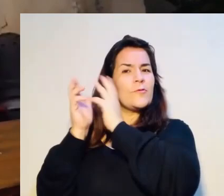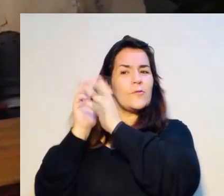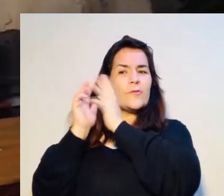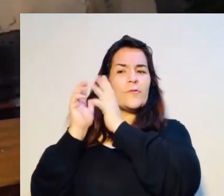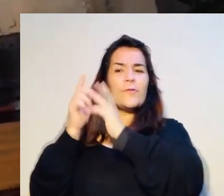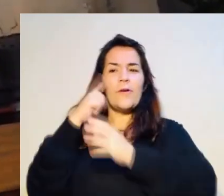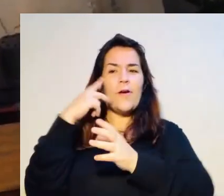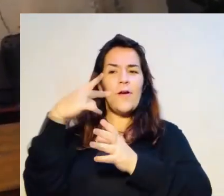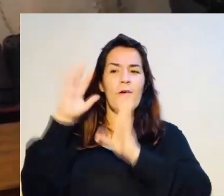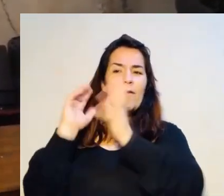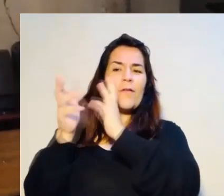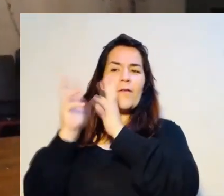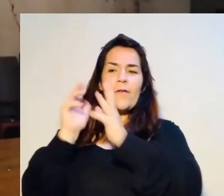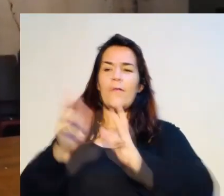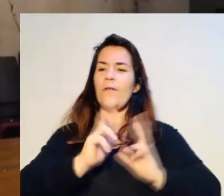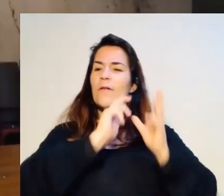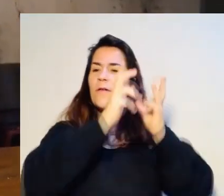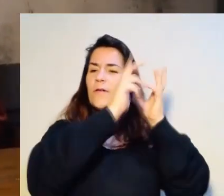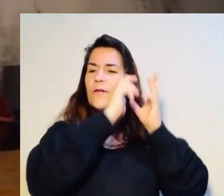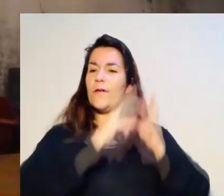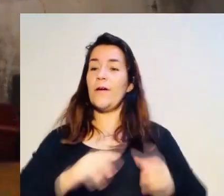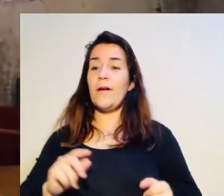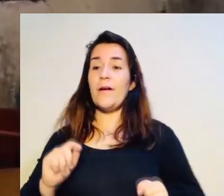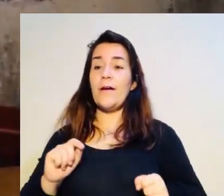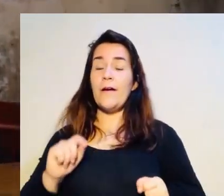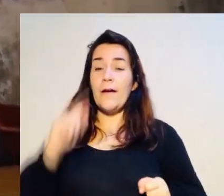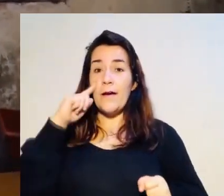E eu já termino esse caldo.